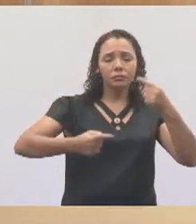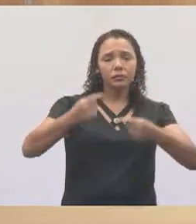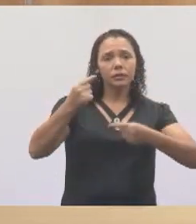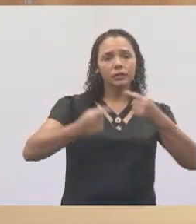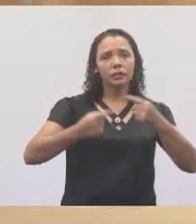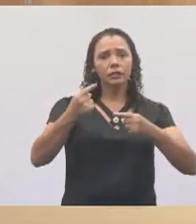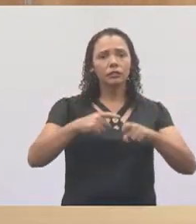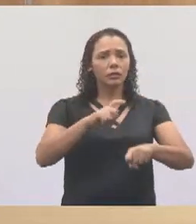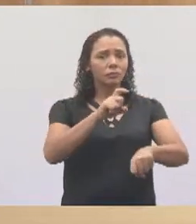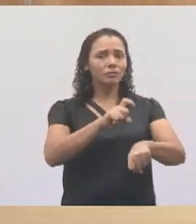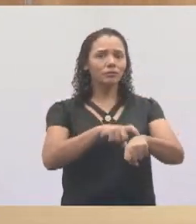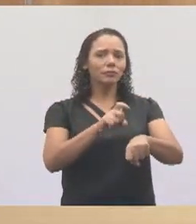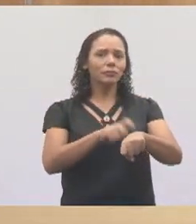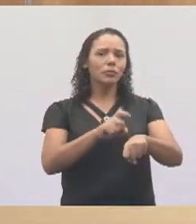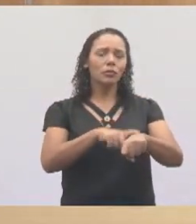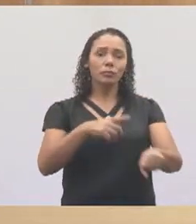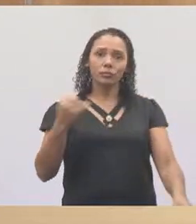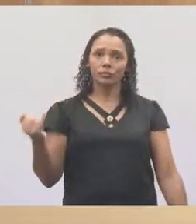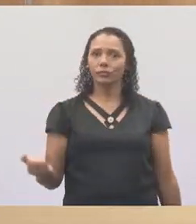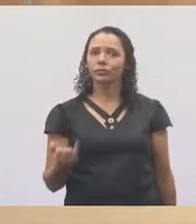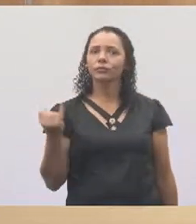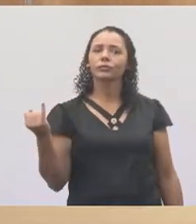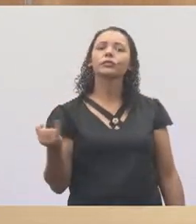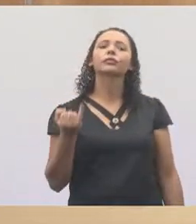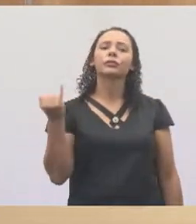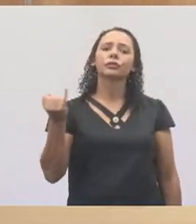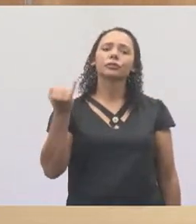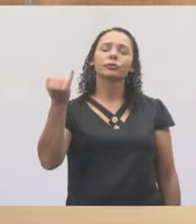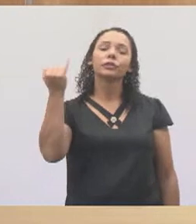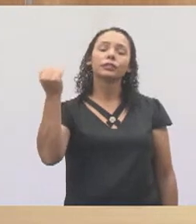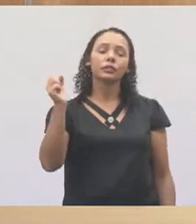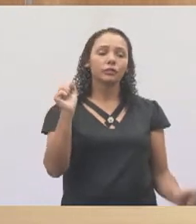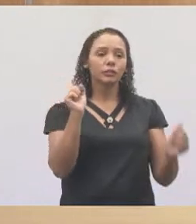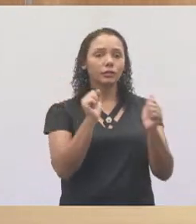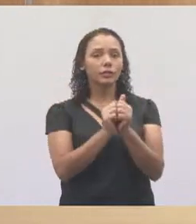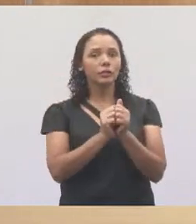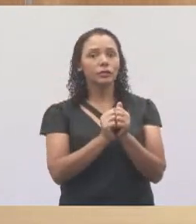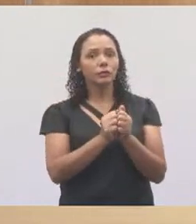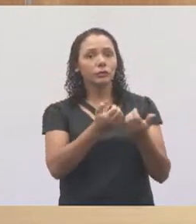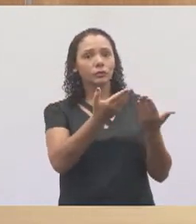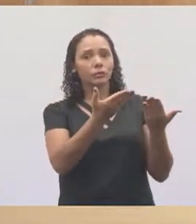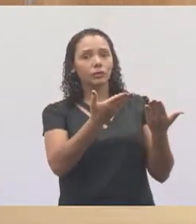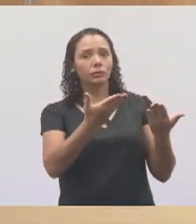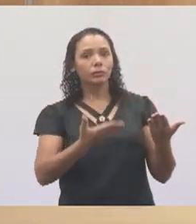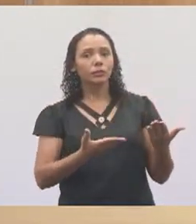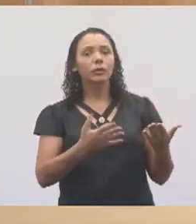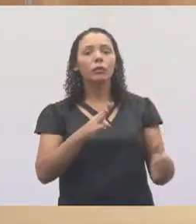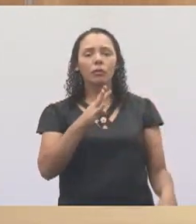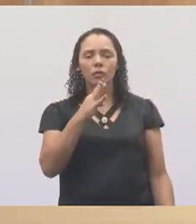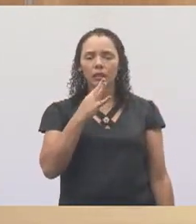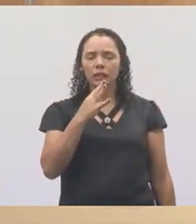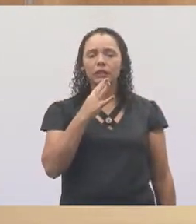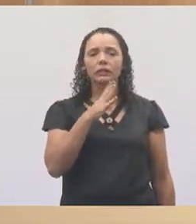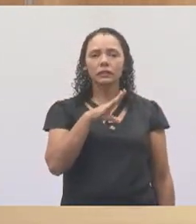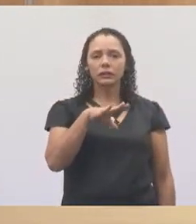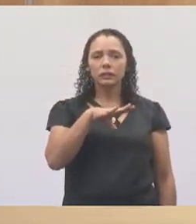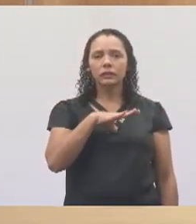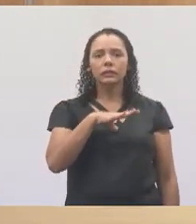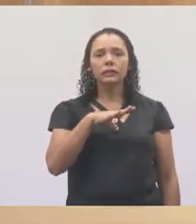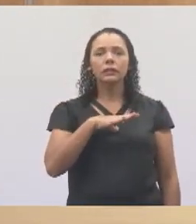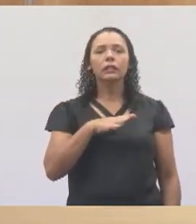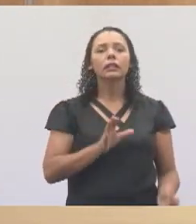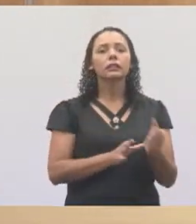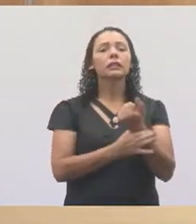um momento muito importante, né, de estar ali com uma pessoa que conhecia a nossa cidade, que conhecia a